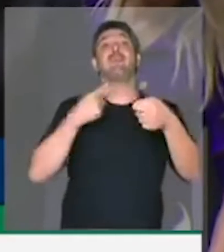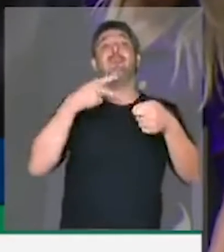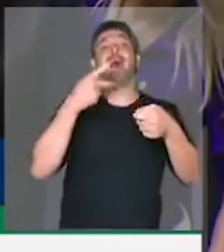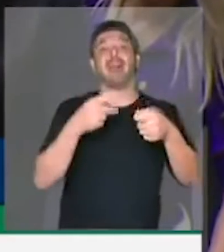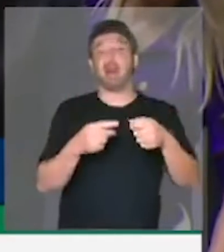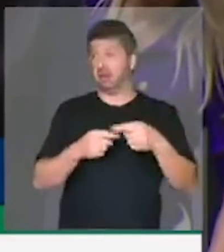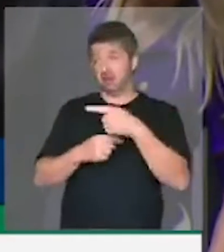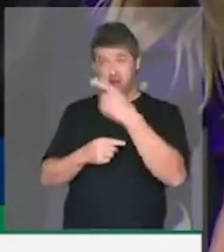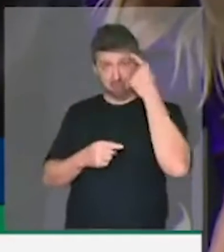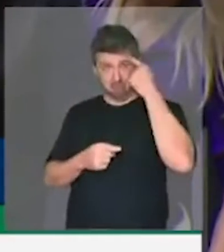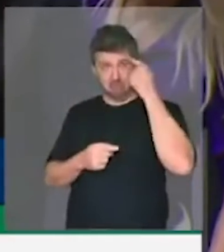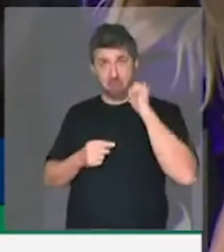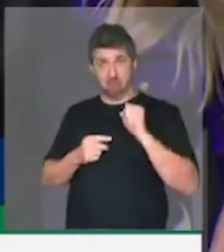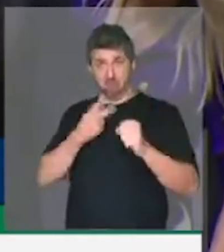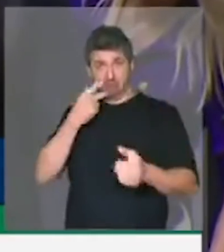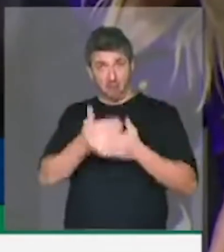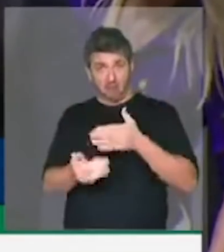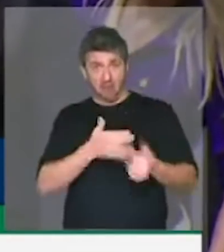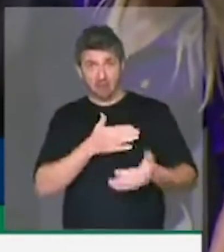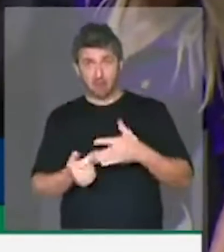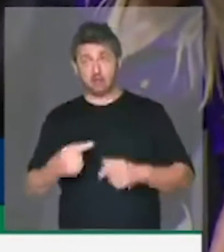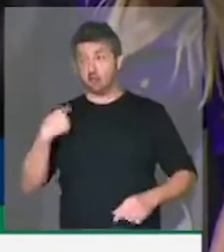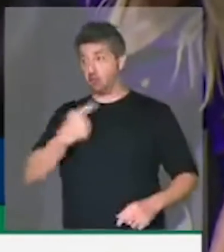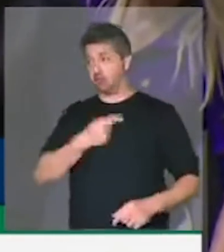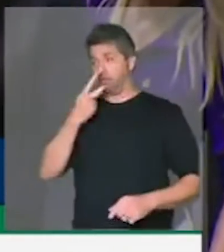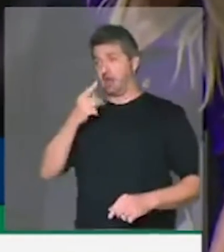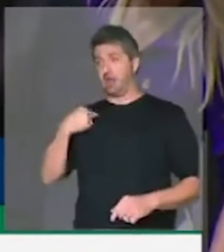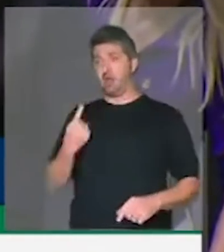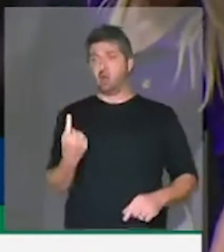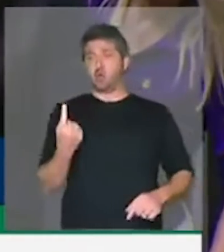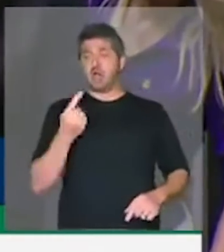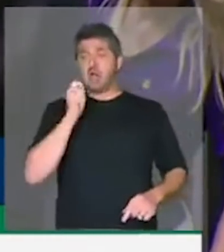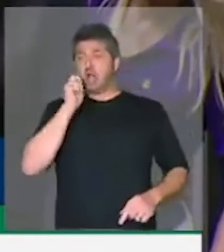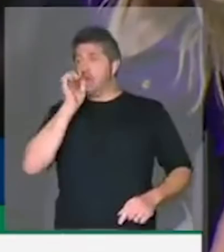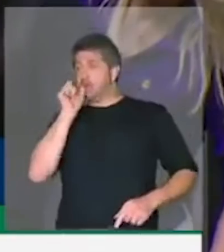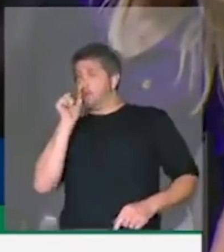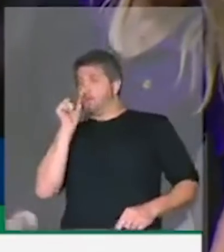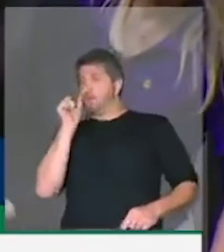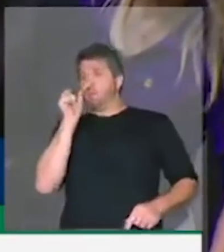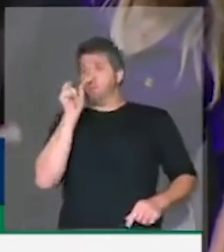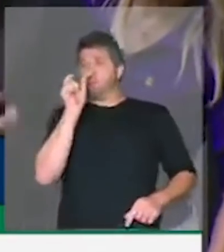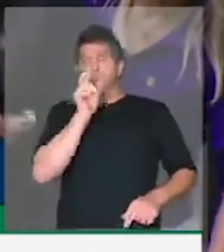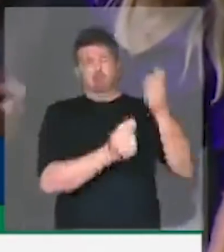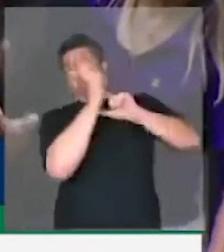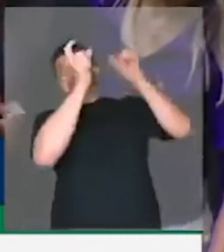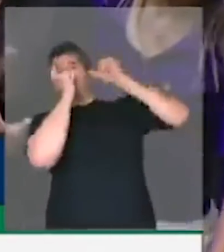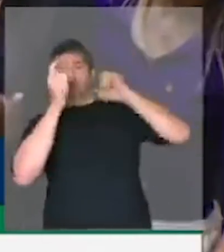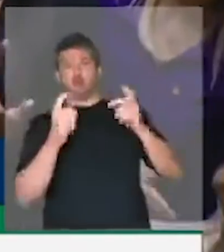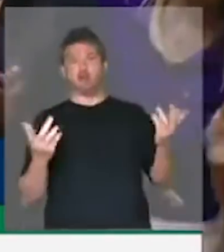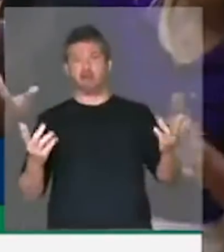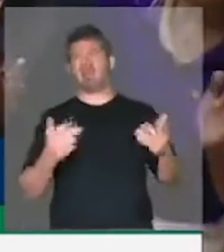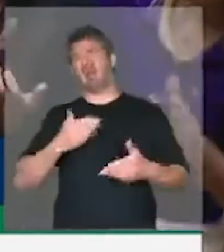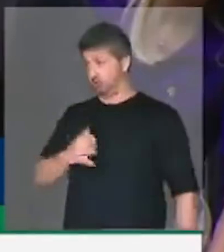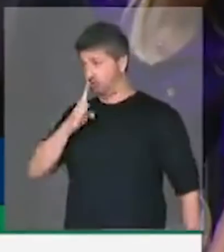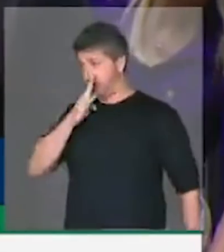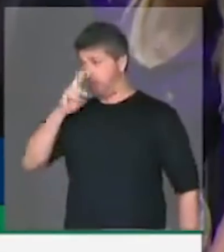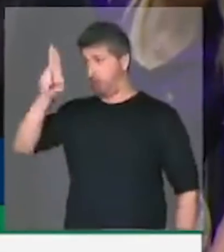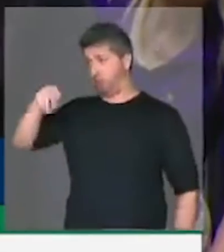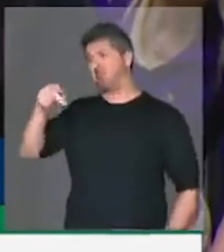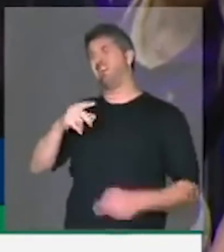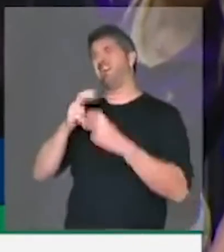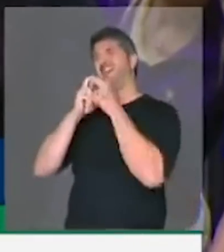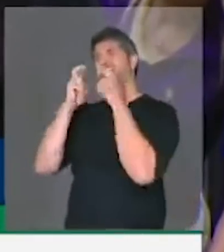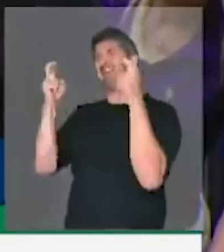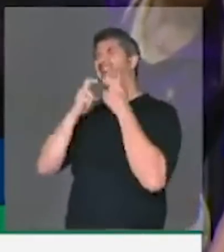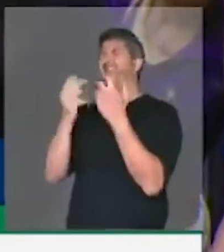E eles acham que eles podem falar tudo. E quando nós falamos um ai aqui, Luiz Lima, vem falar que a gente não pode falar? Vai catar coquinho? Pode